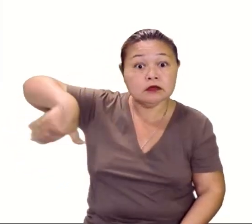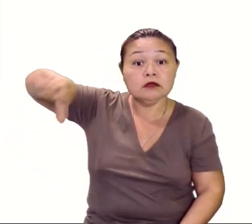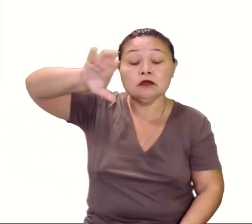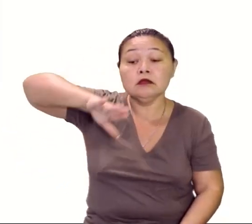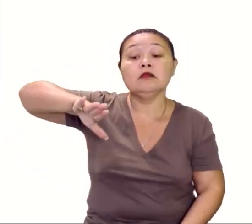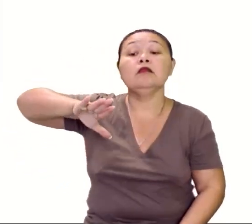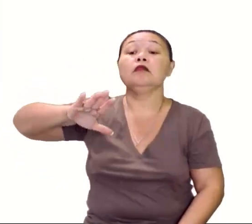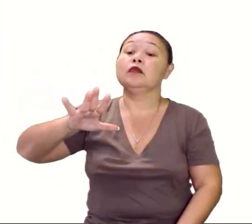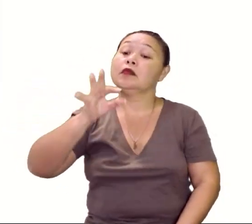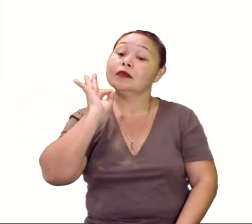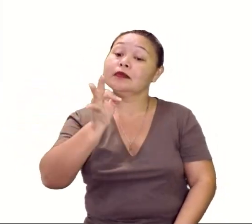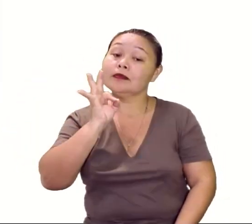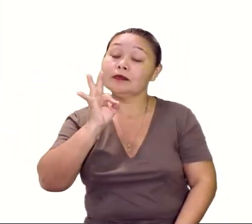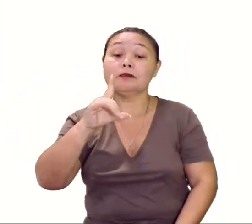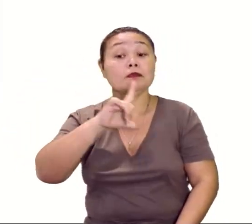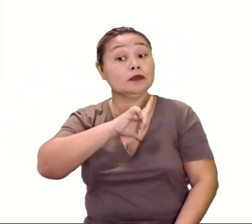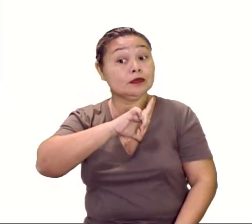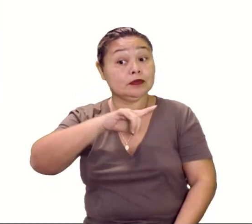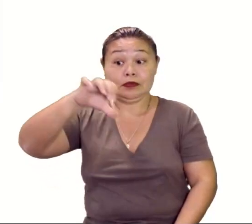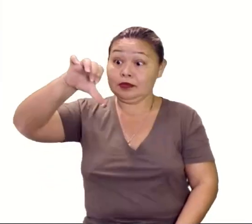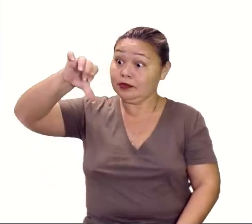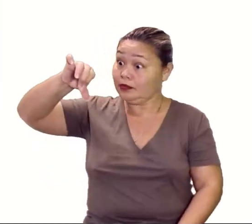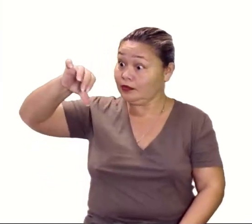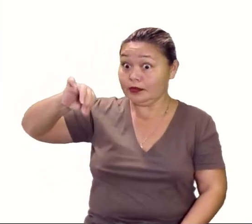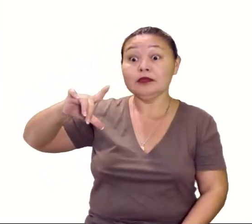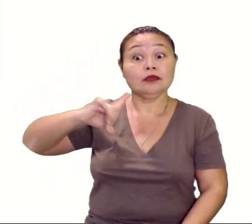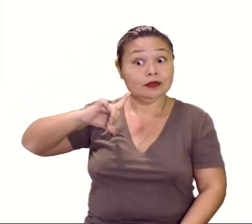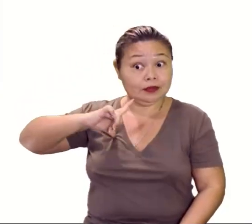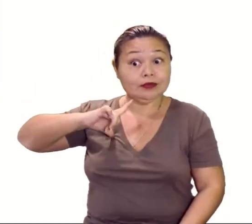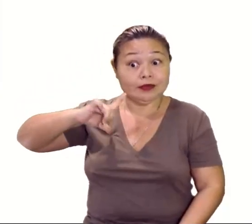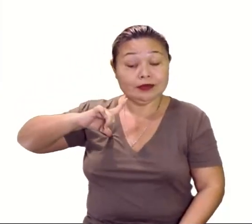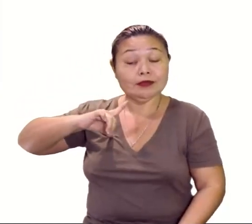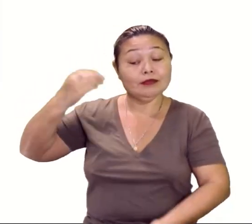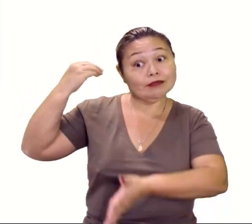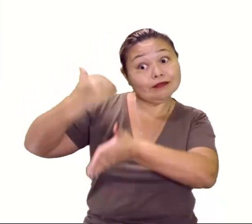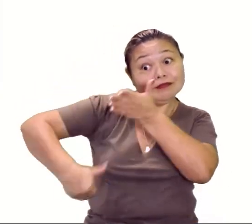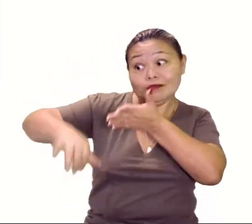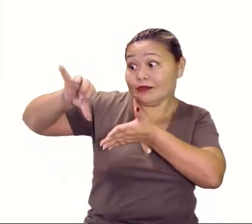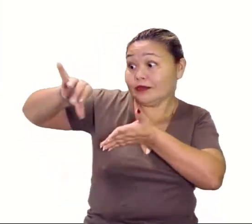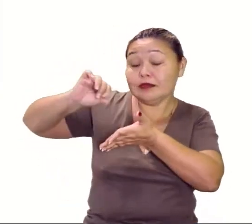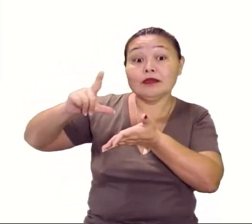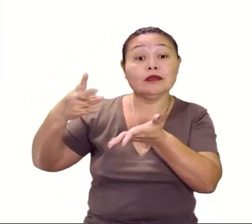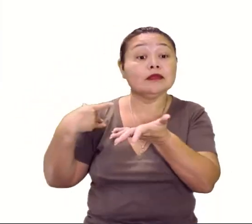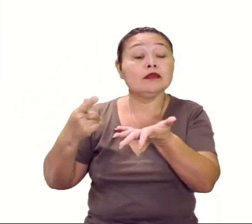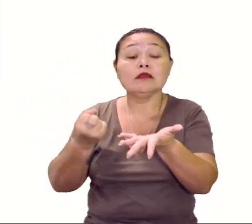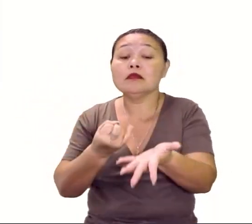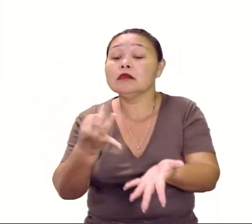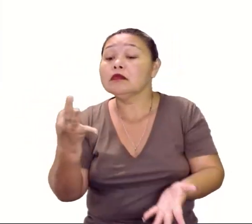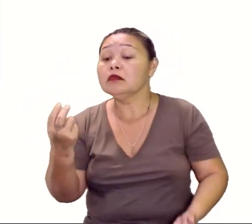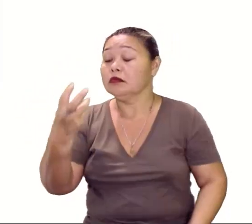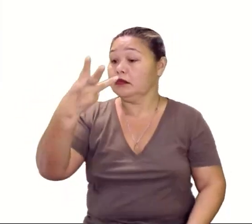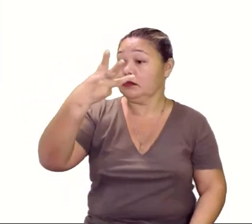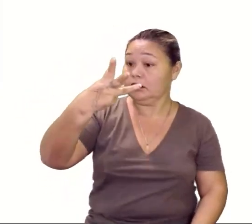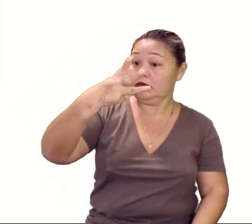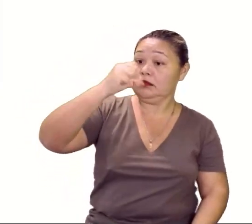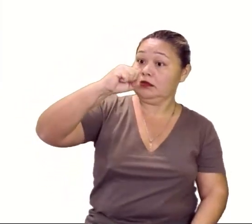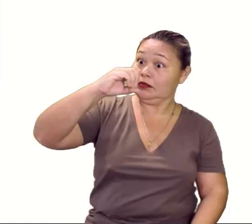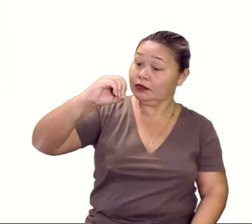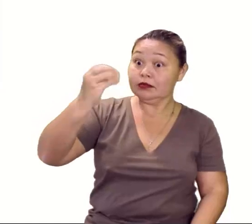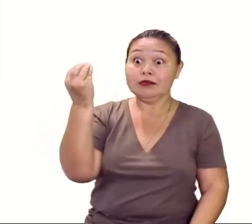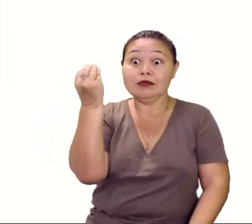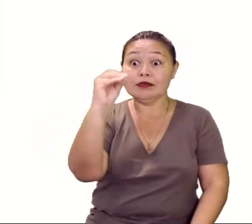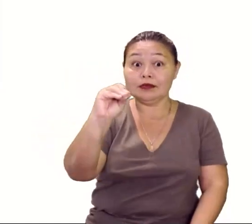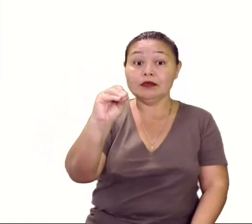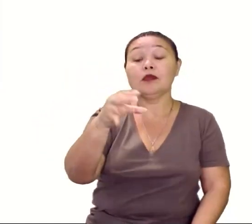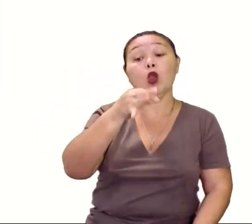planta café. Mas eu já tenho 90, então eu vou descontar os 90 e aí sim eu localizo o